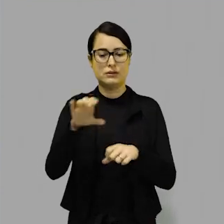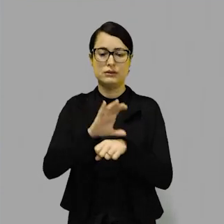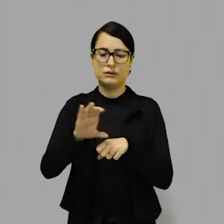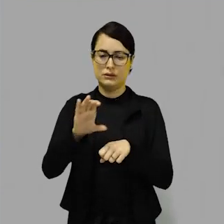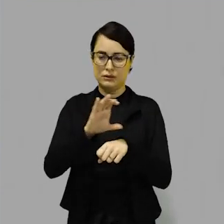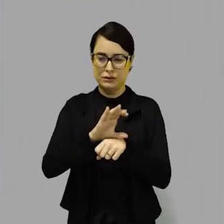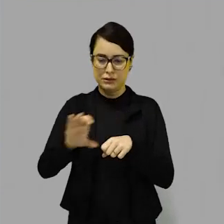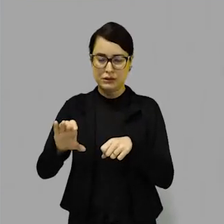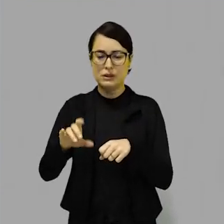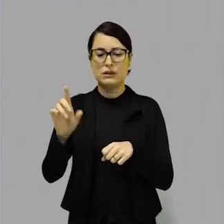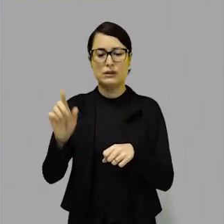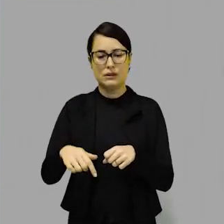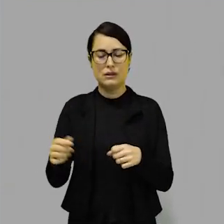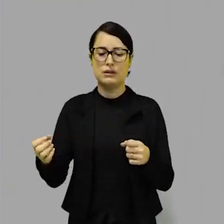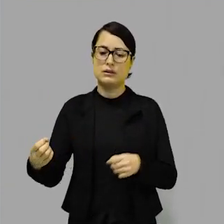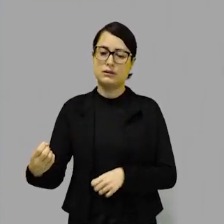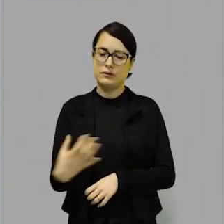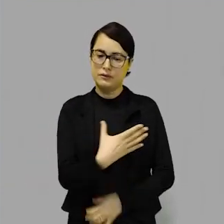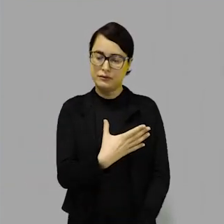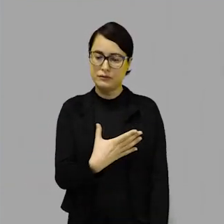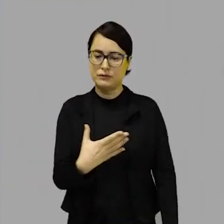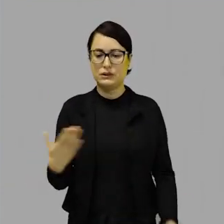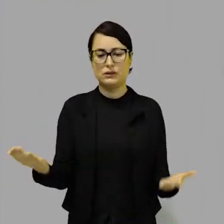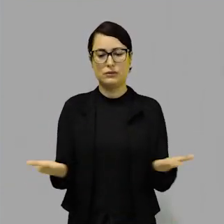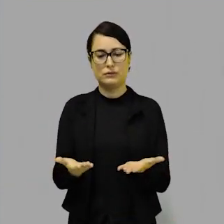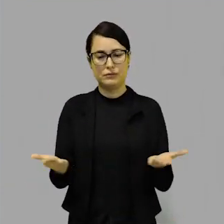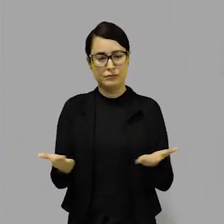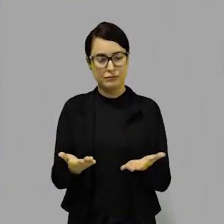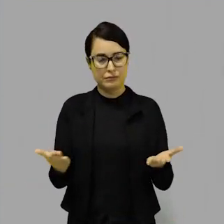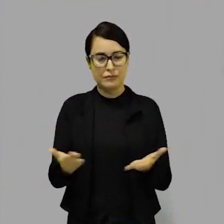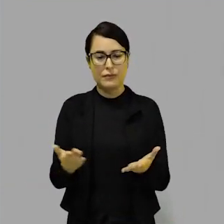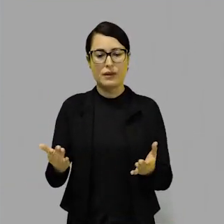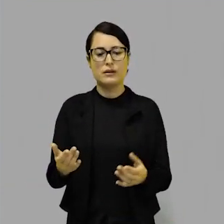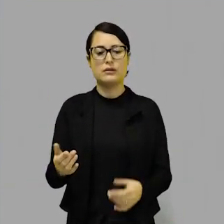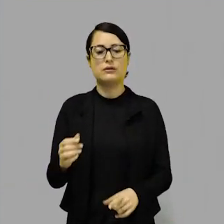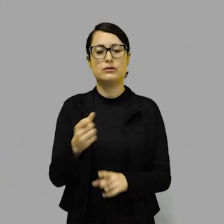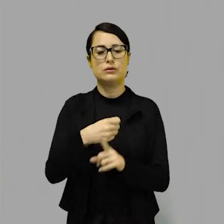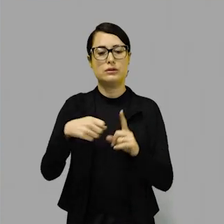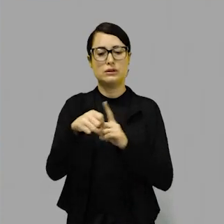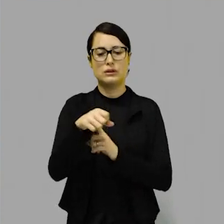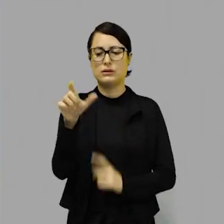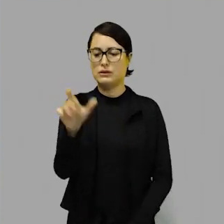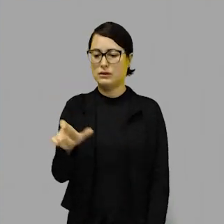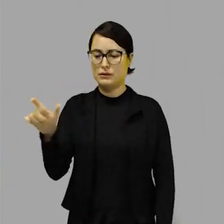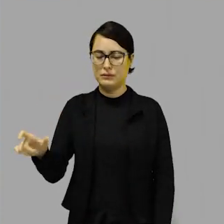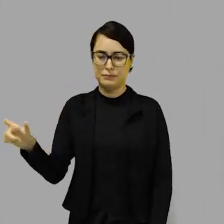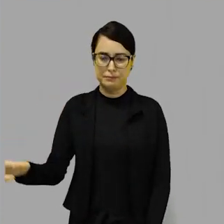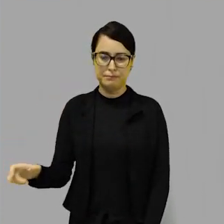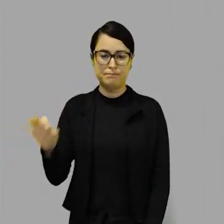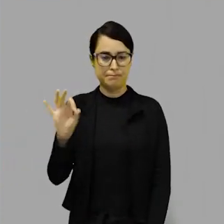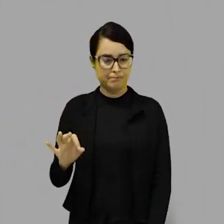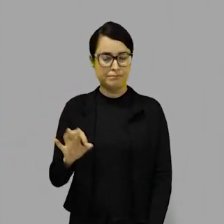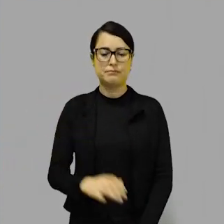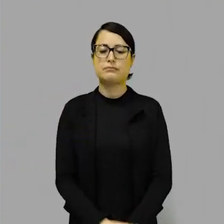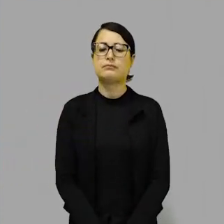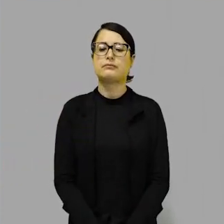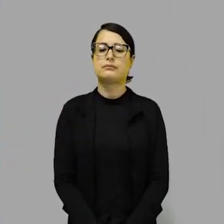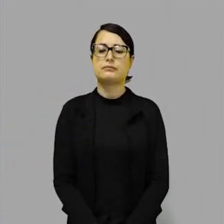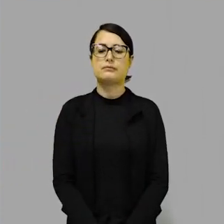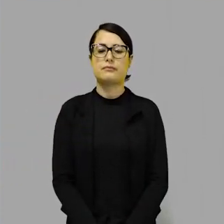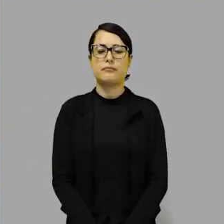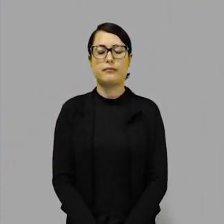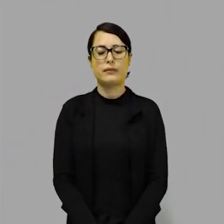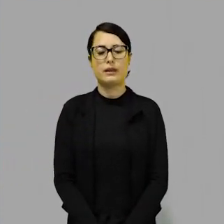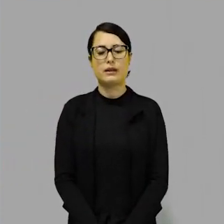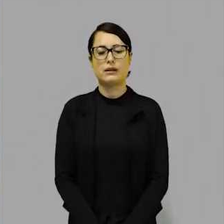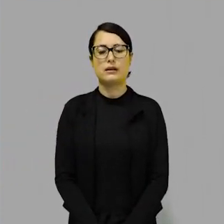são as produções mais recentes, mais atuais dos sociólogos, certinho? E aí, sem mais delongas, a